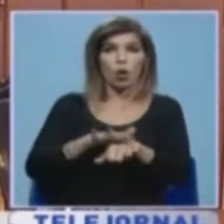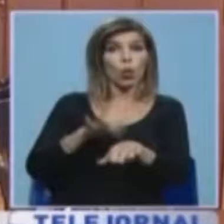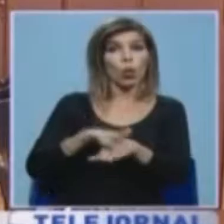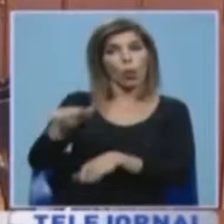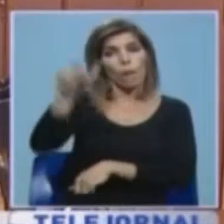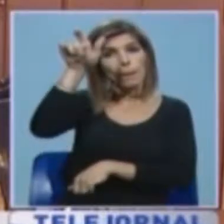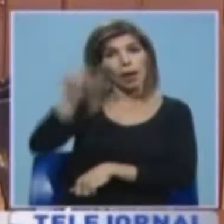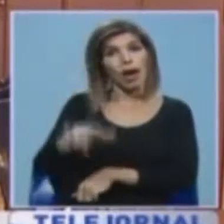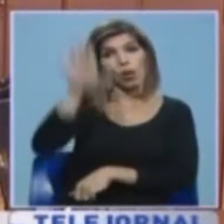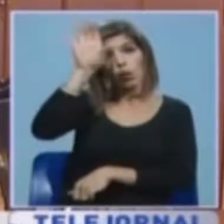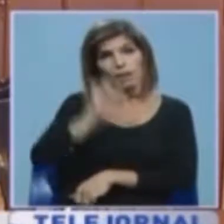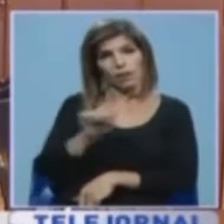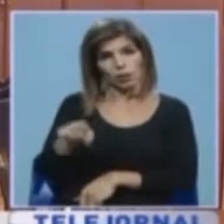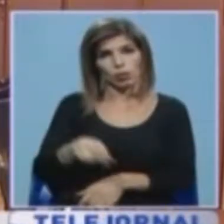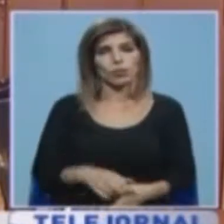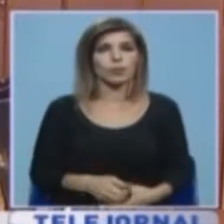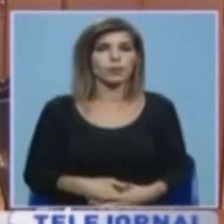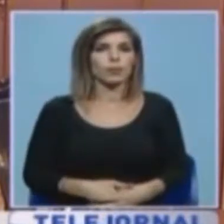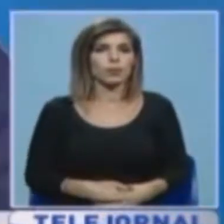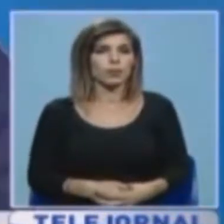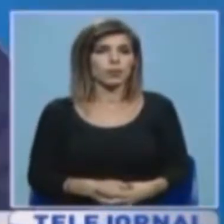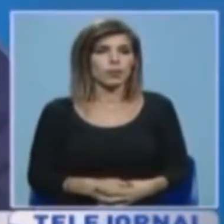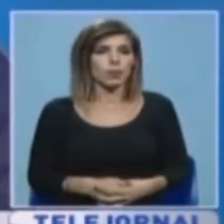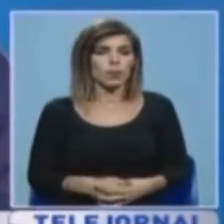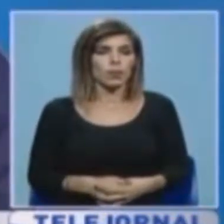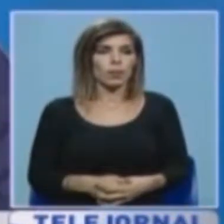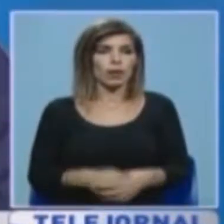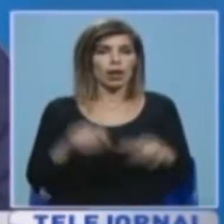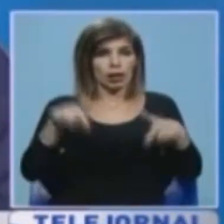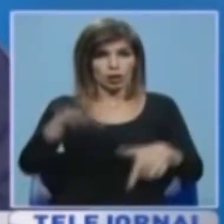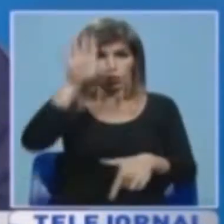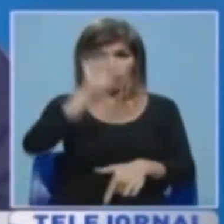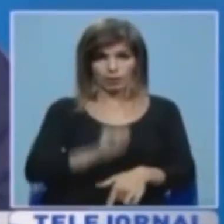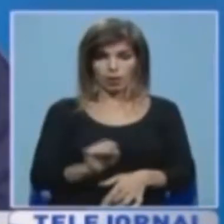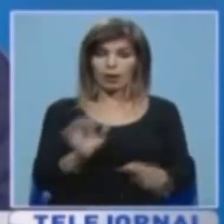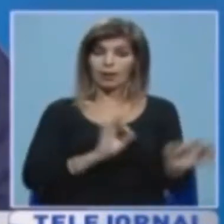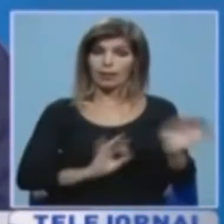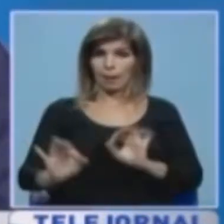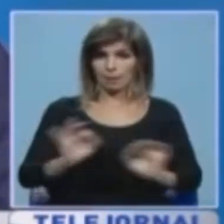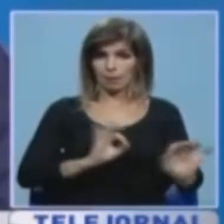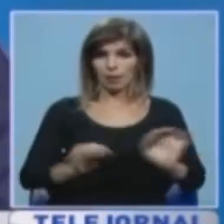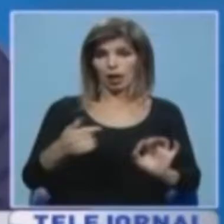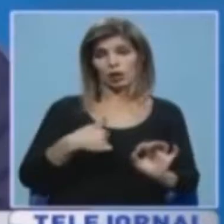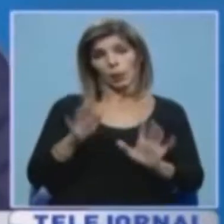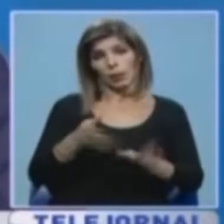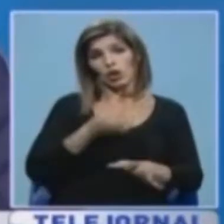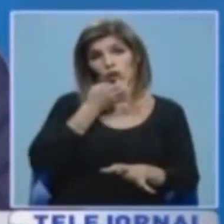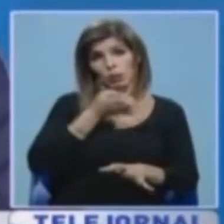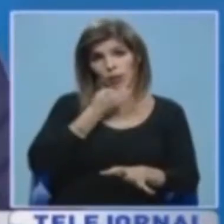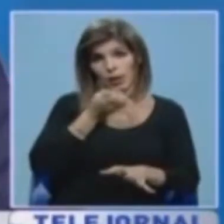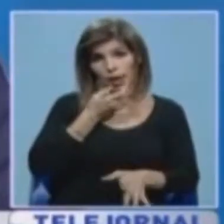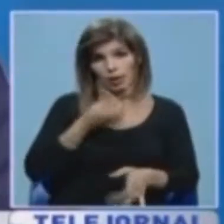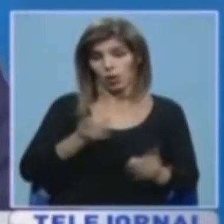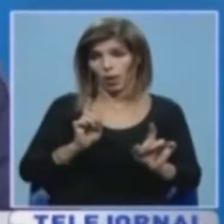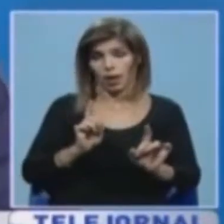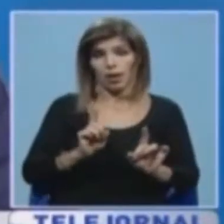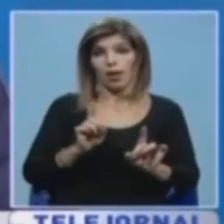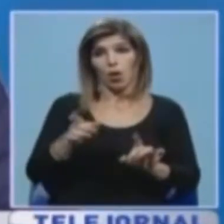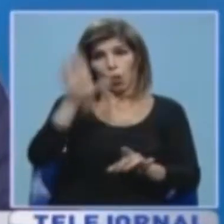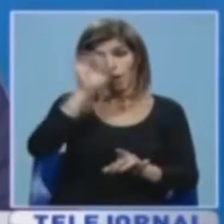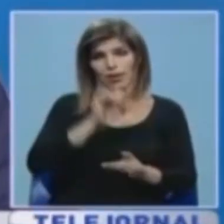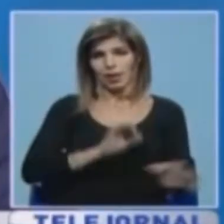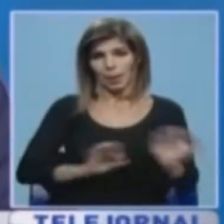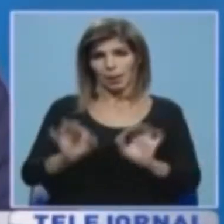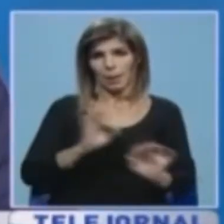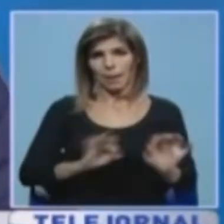estar a facilitar o sistema privado. Este governo prepara-se, aparentemente, e tem que explicar que não é assim, para favorecer os